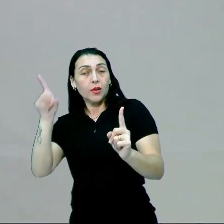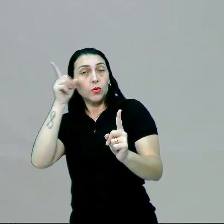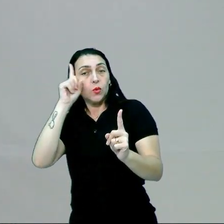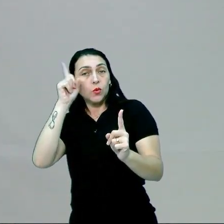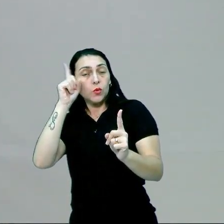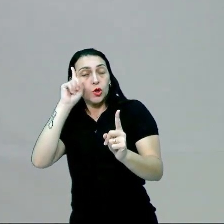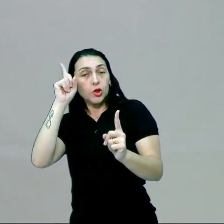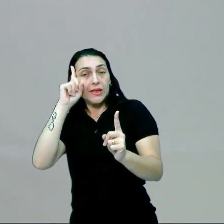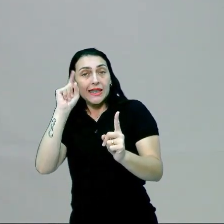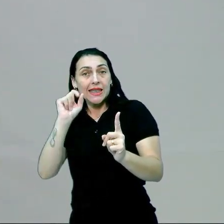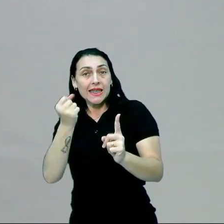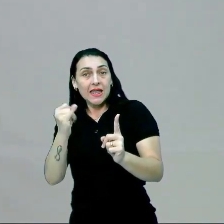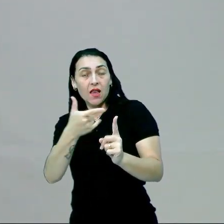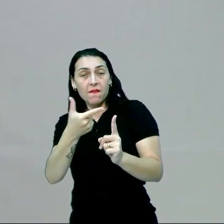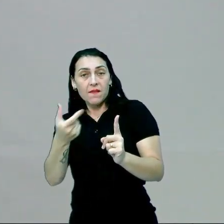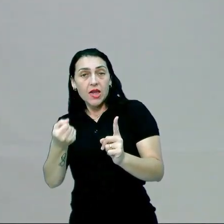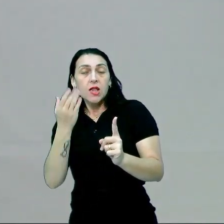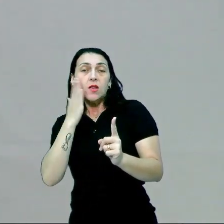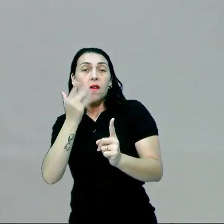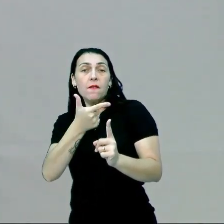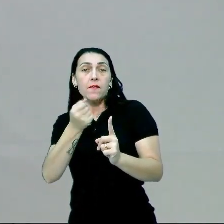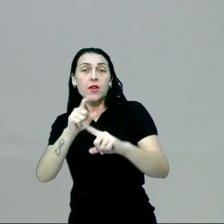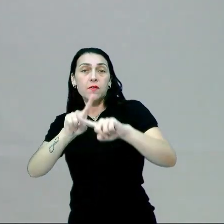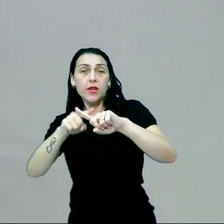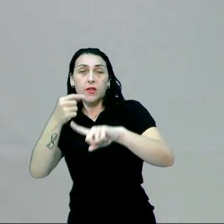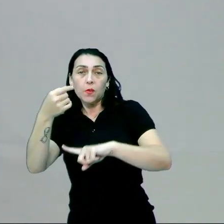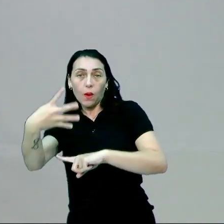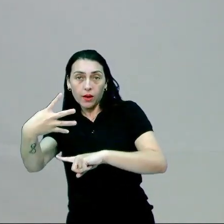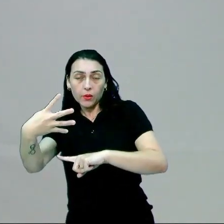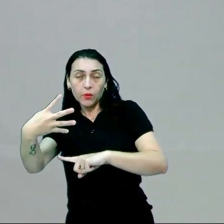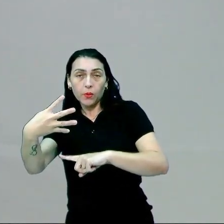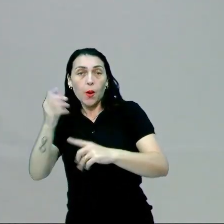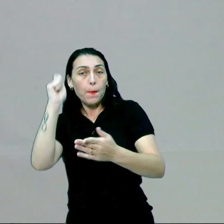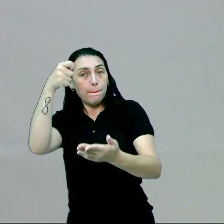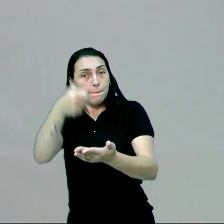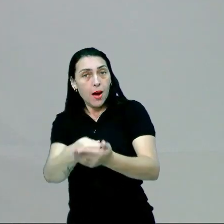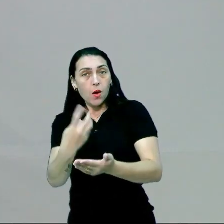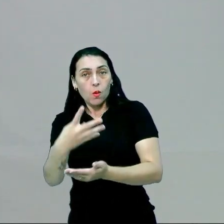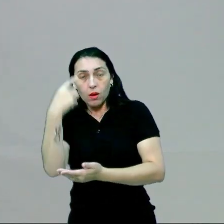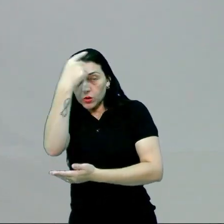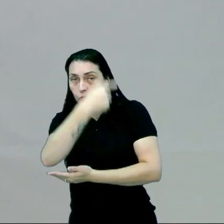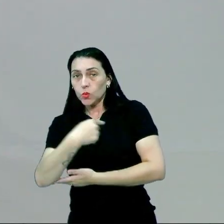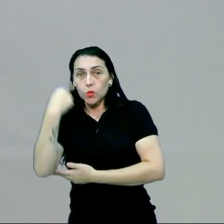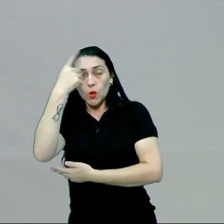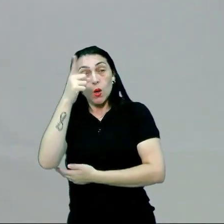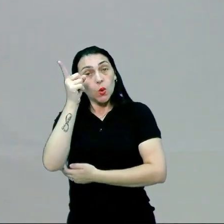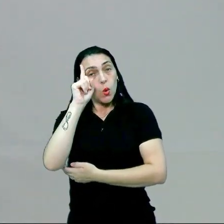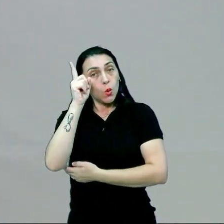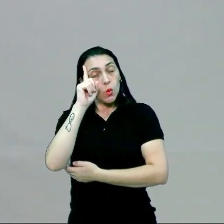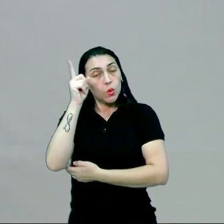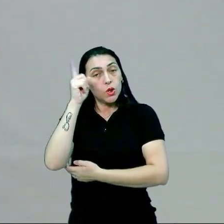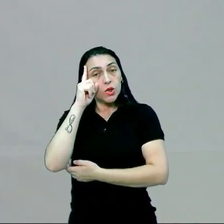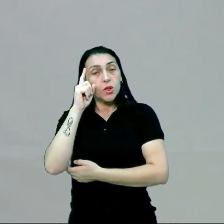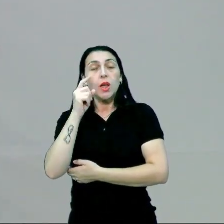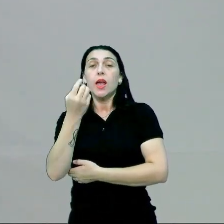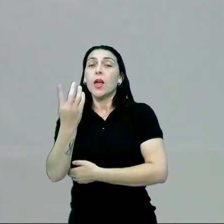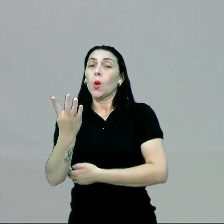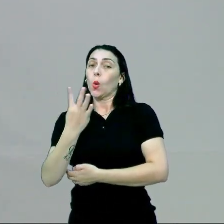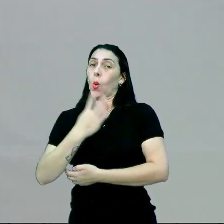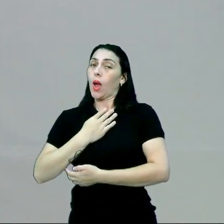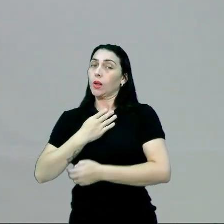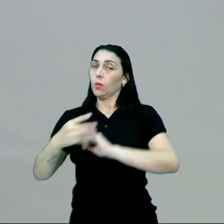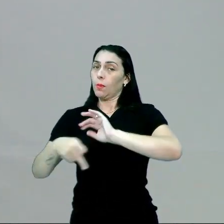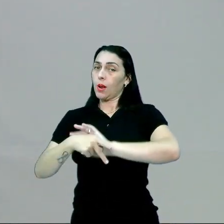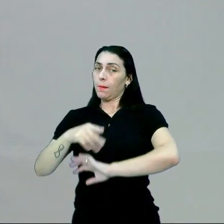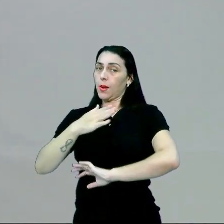Se ele trabalhar 20 dias, 20 vezes 4. Então, eu pago 4 horas por dia e fico com 4